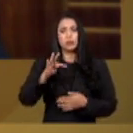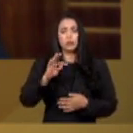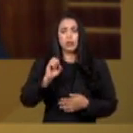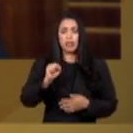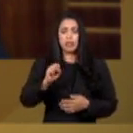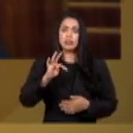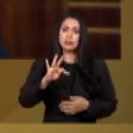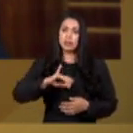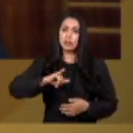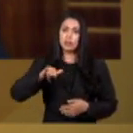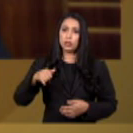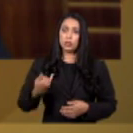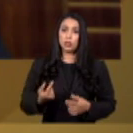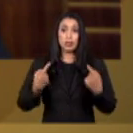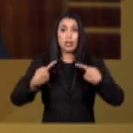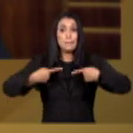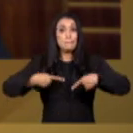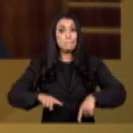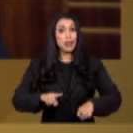reconhecimento